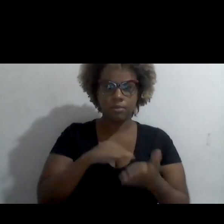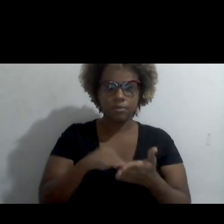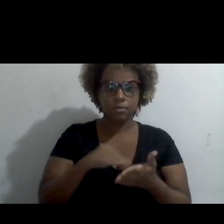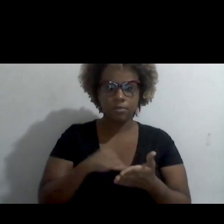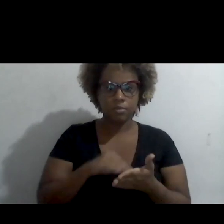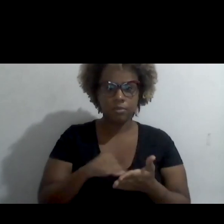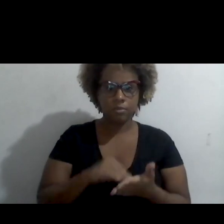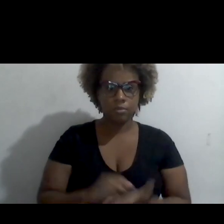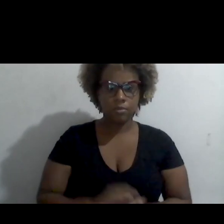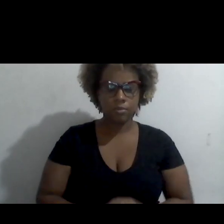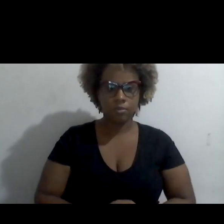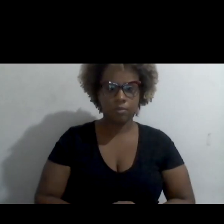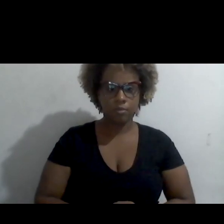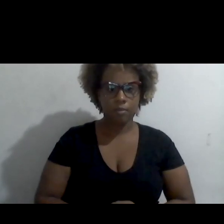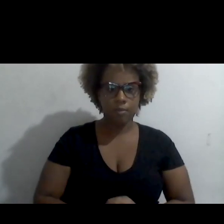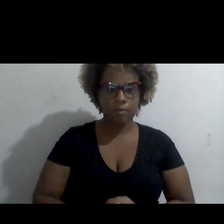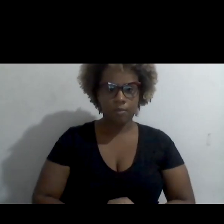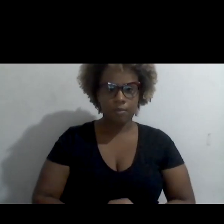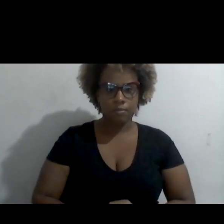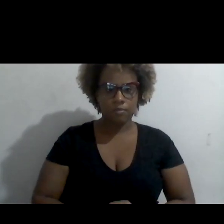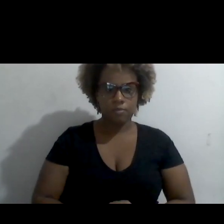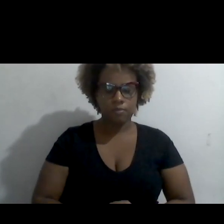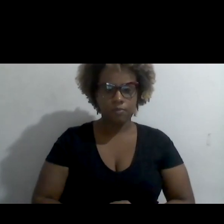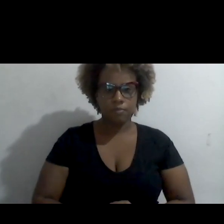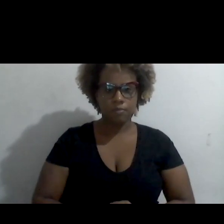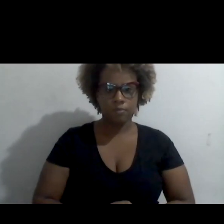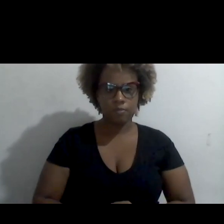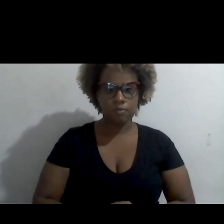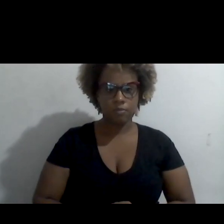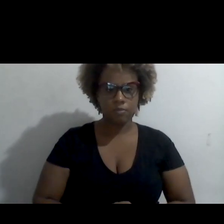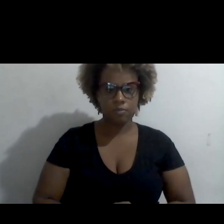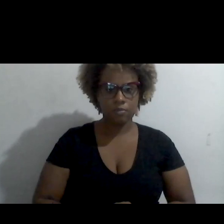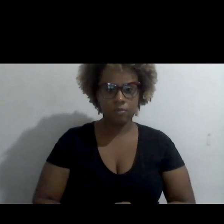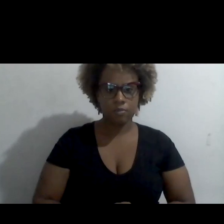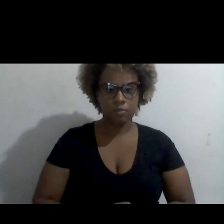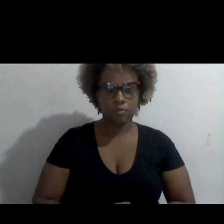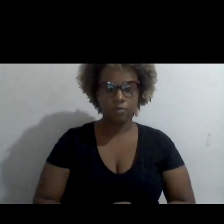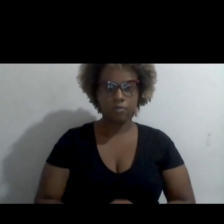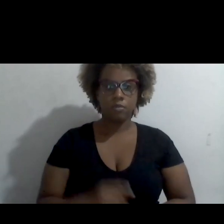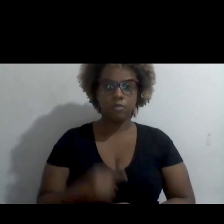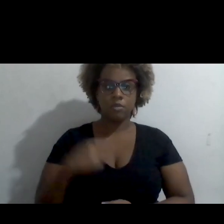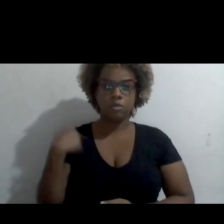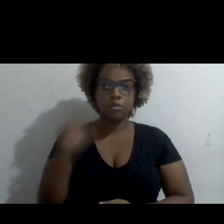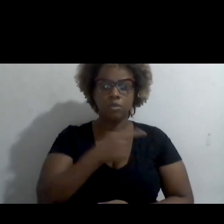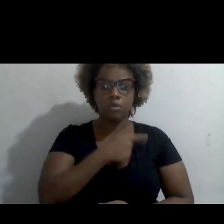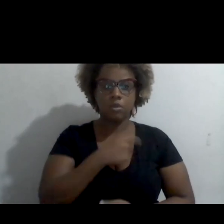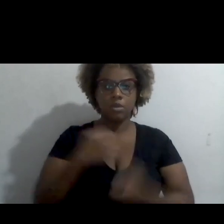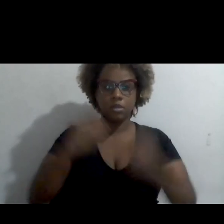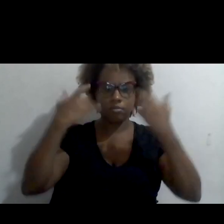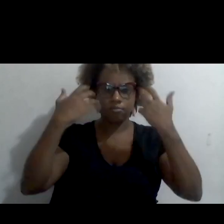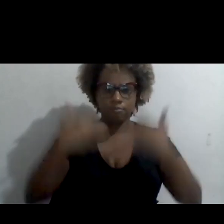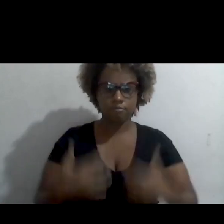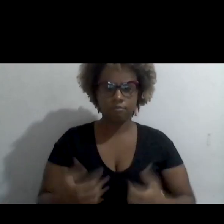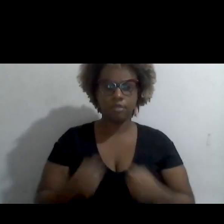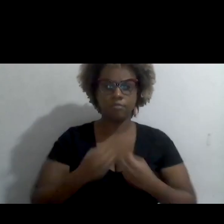mais ou menos, eles estão do lado da gente correndo atrás das coisas. Mas eu acho que a gente precisava de fazer um desabafo com a sociedade de dança. A entender,